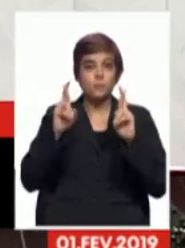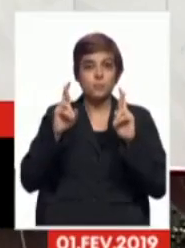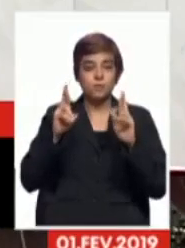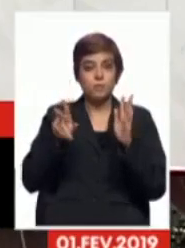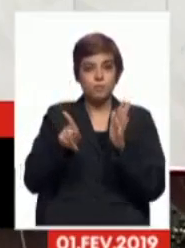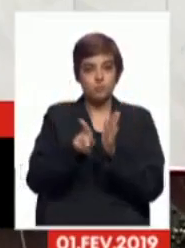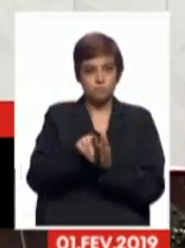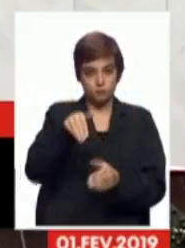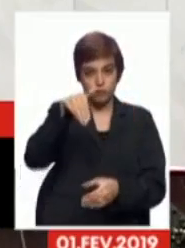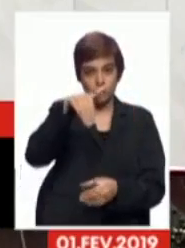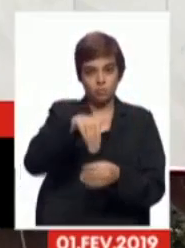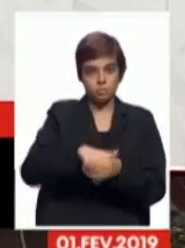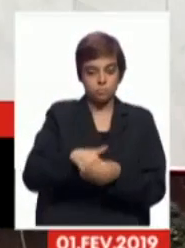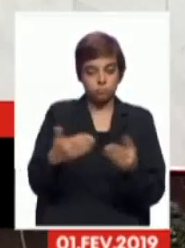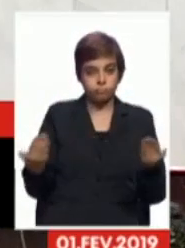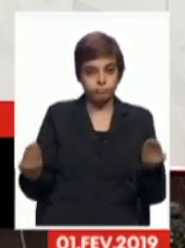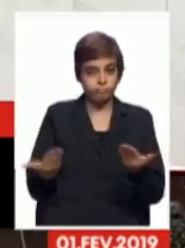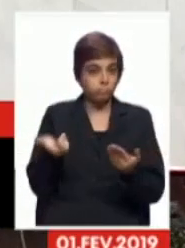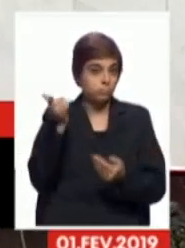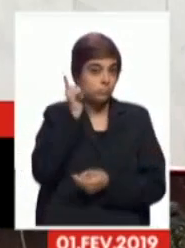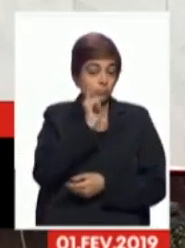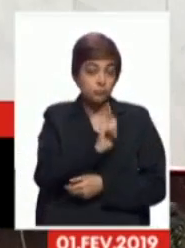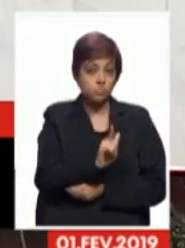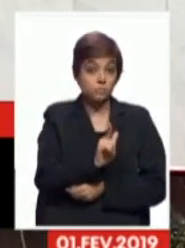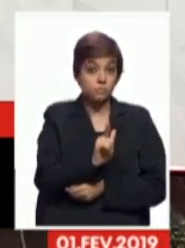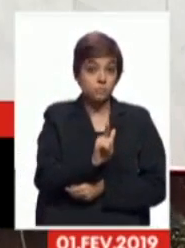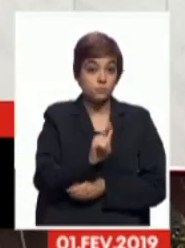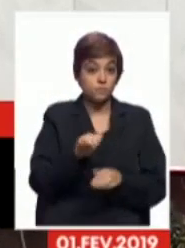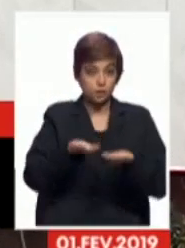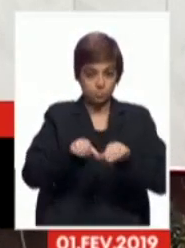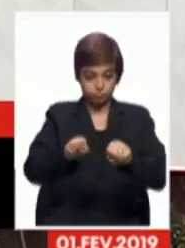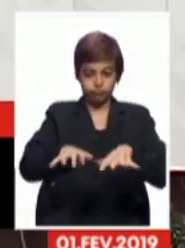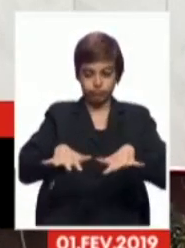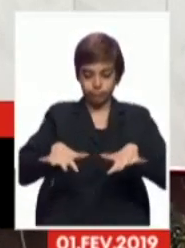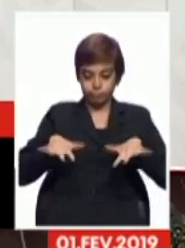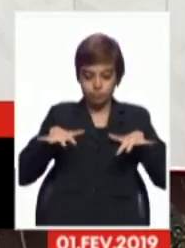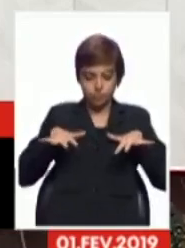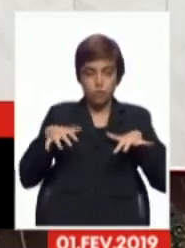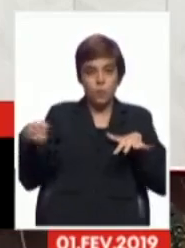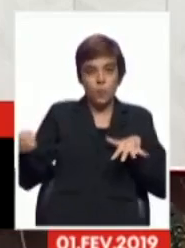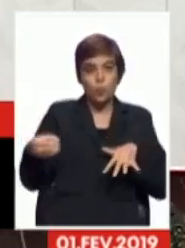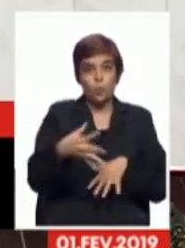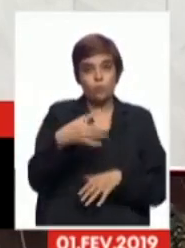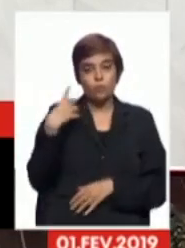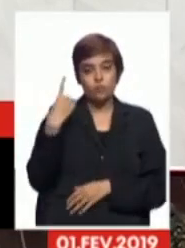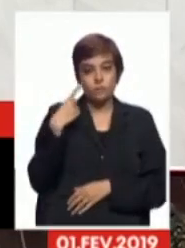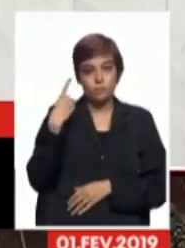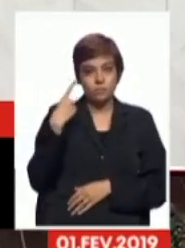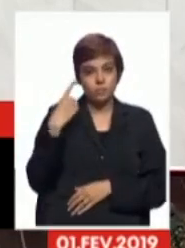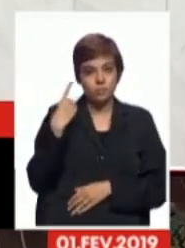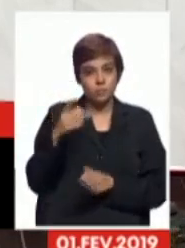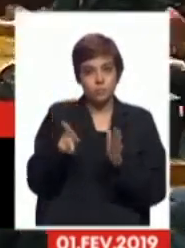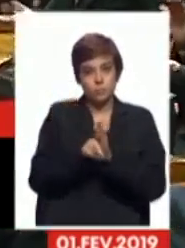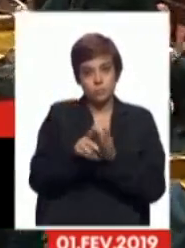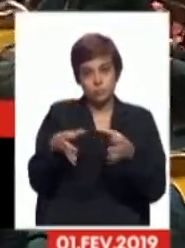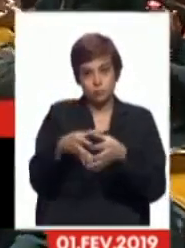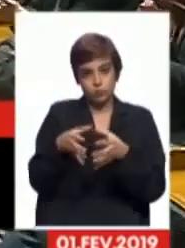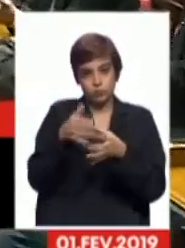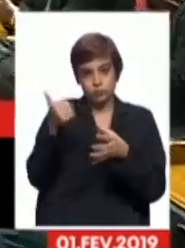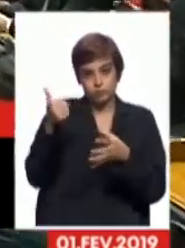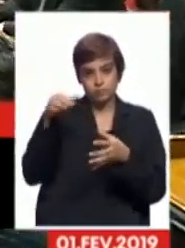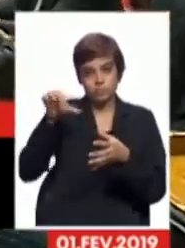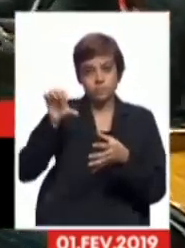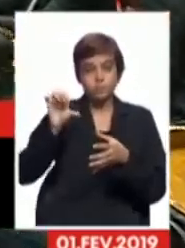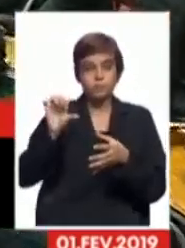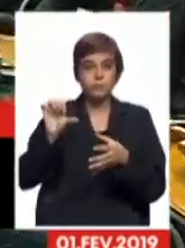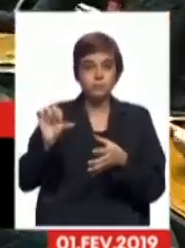eleitos para a mesa da Assembleia nessa reunião. E abaixo os novos deputados que compõem a 19ª legislatura,